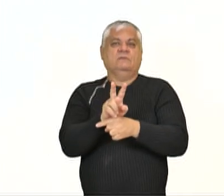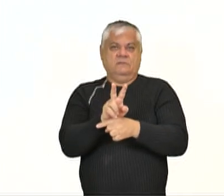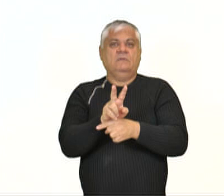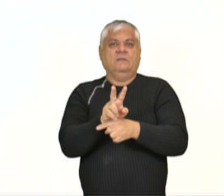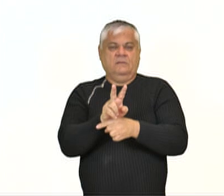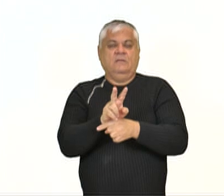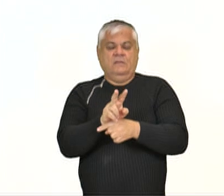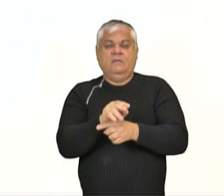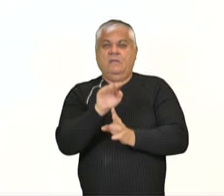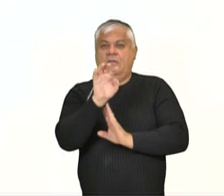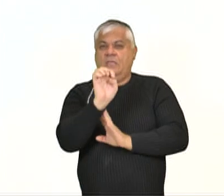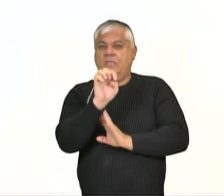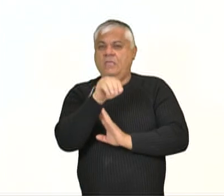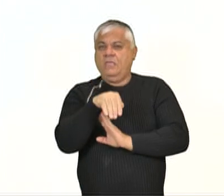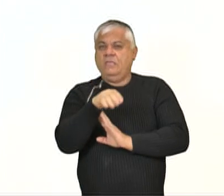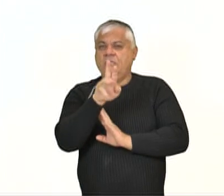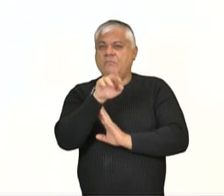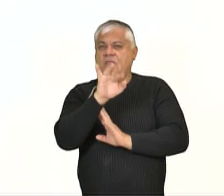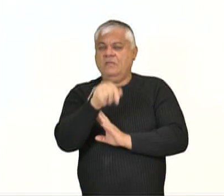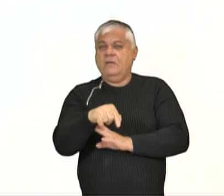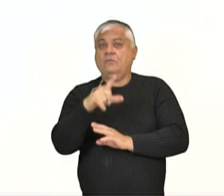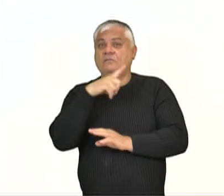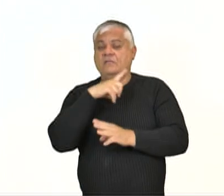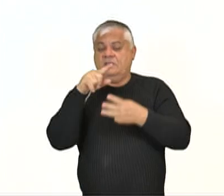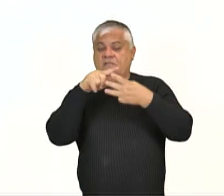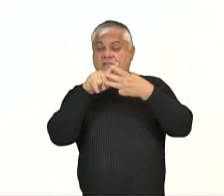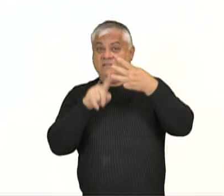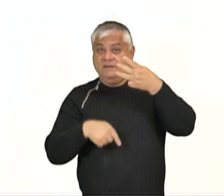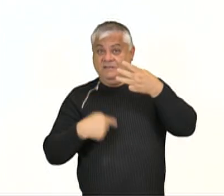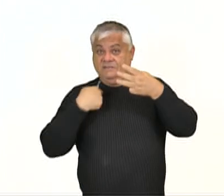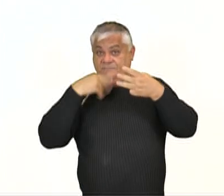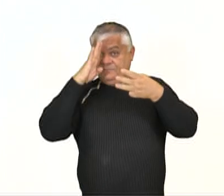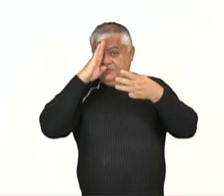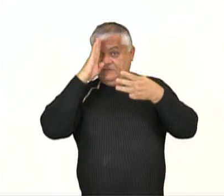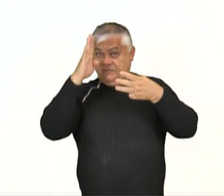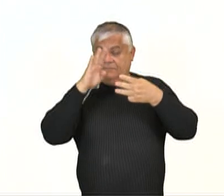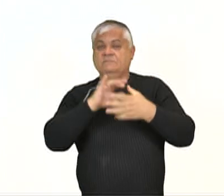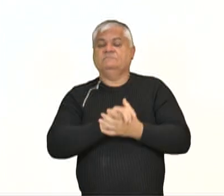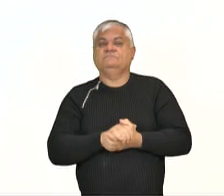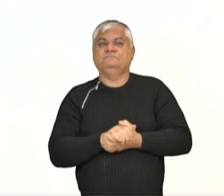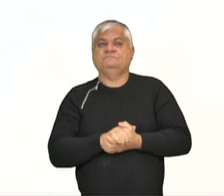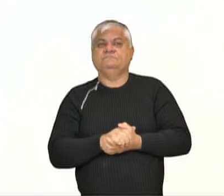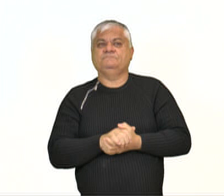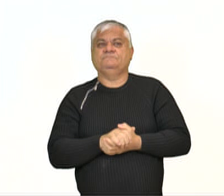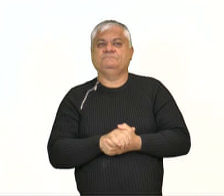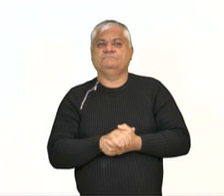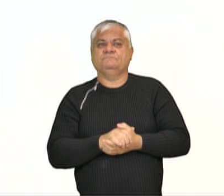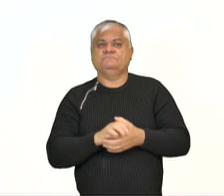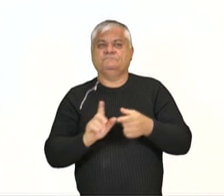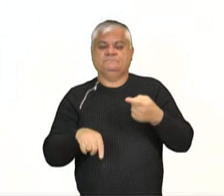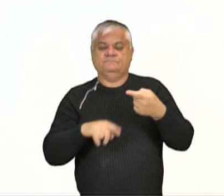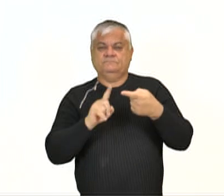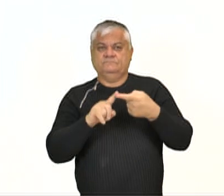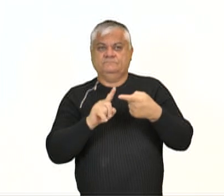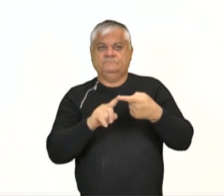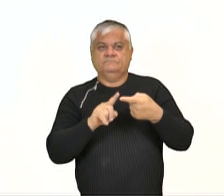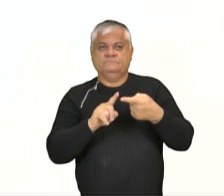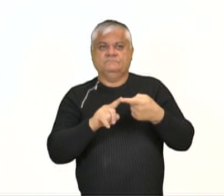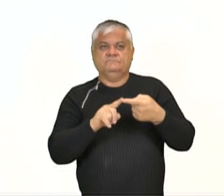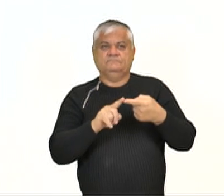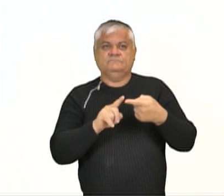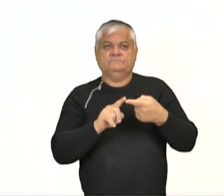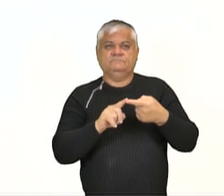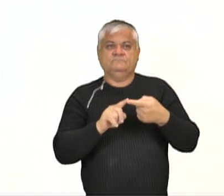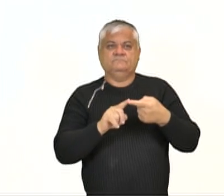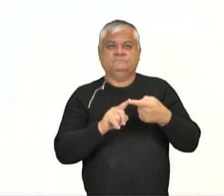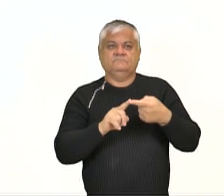embrião, né? E ela é composta de 3 estruturas principais. Vamos aqui conhecer então o tegumento, né, que é a